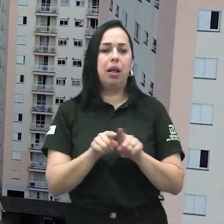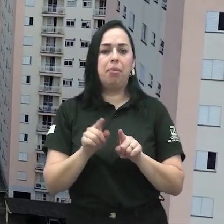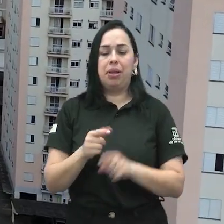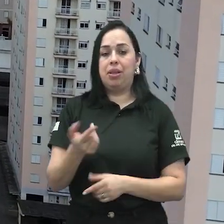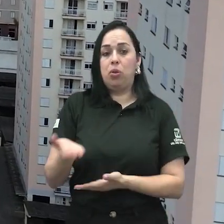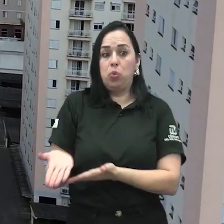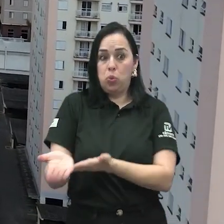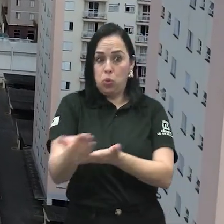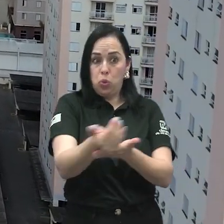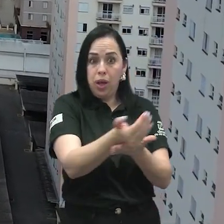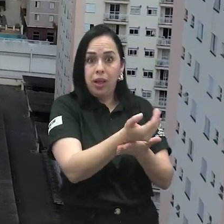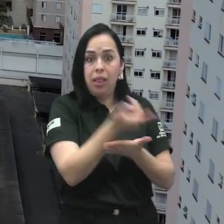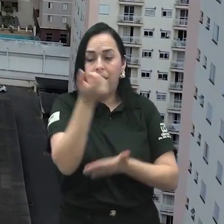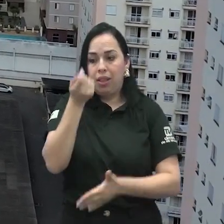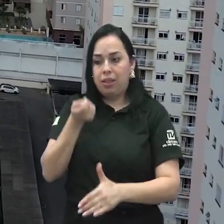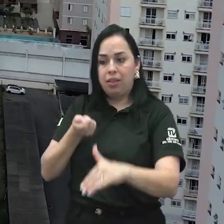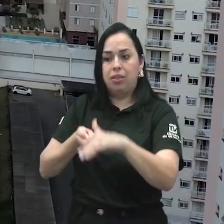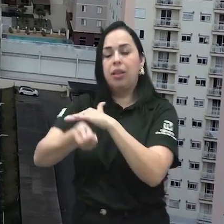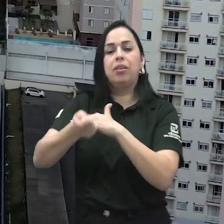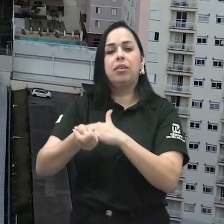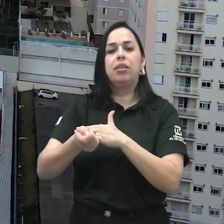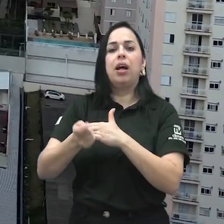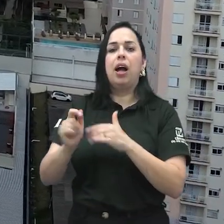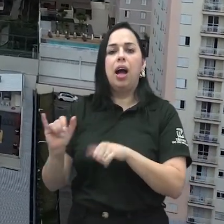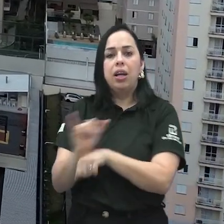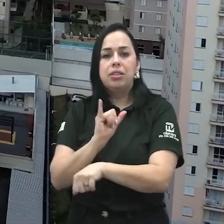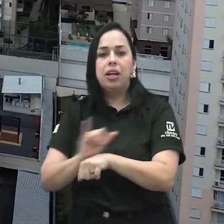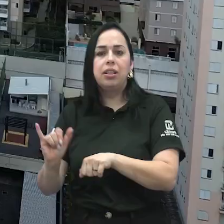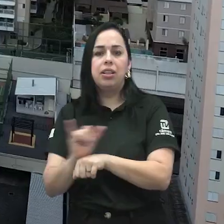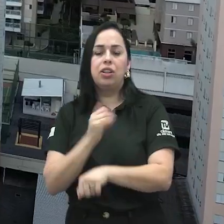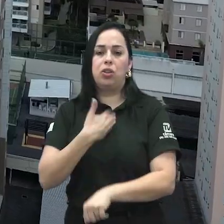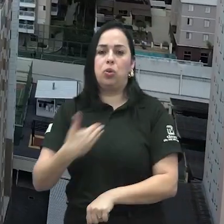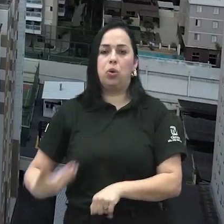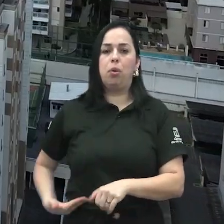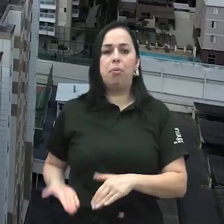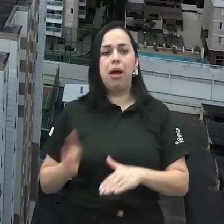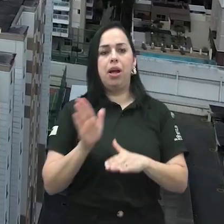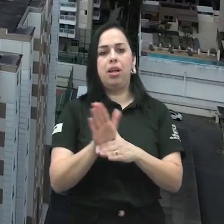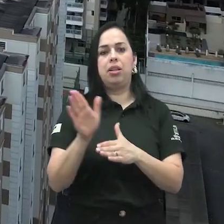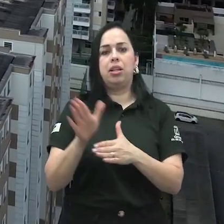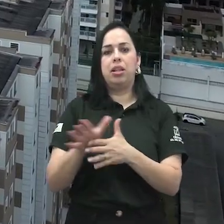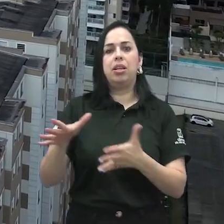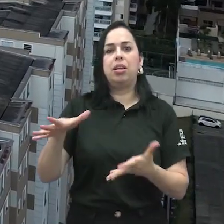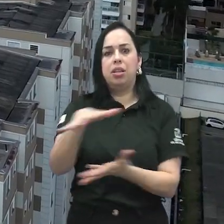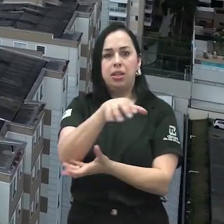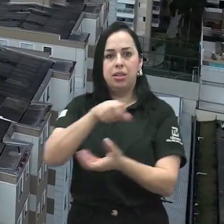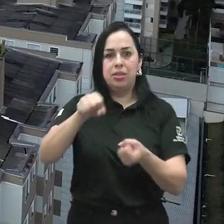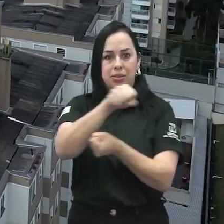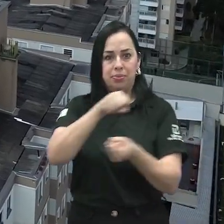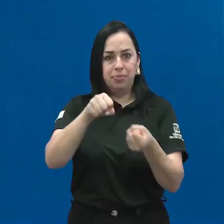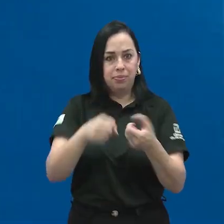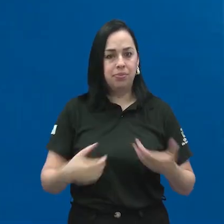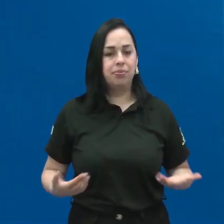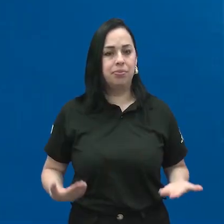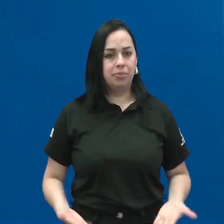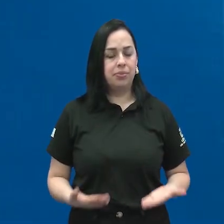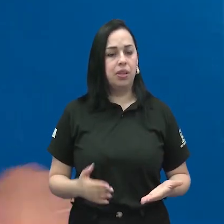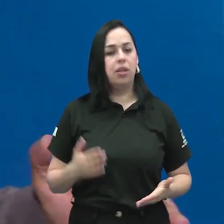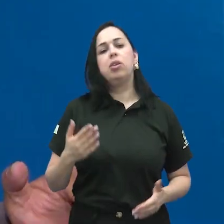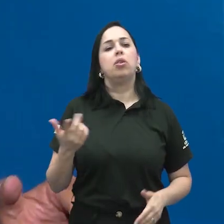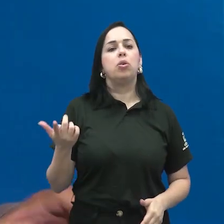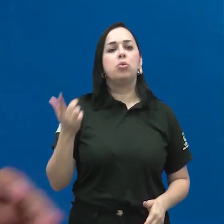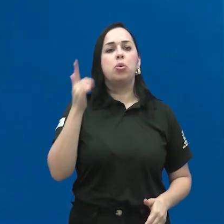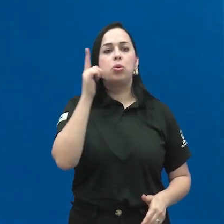dos recursos arrecadados em políticas públicas de desenvolvimento sustentável. Definimos